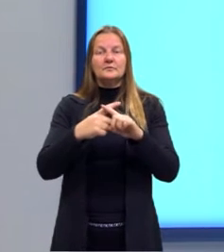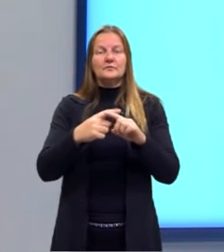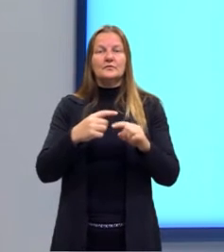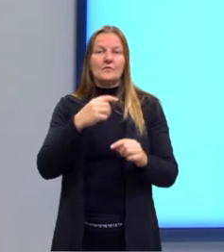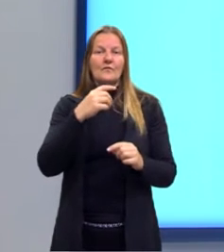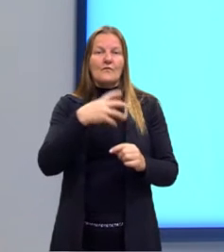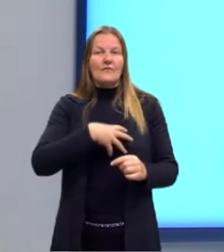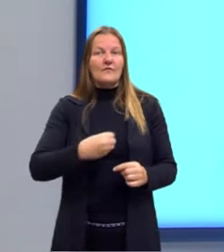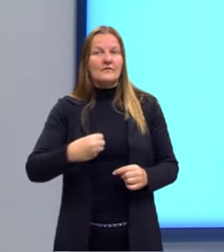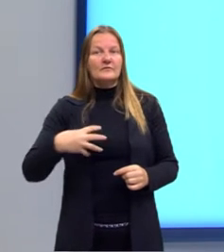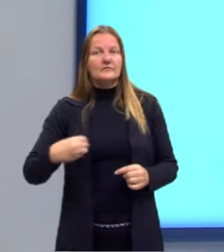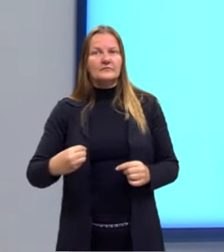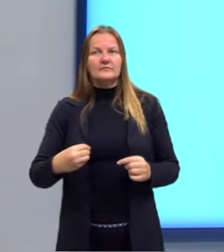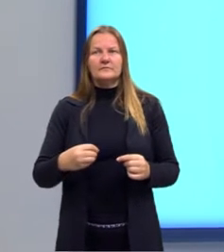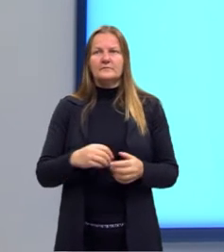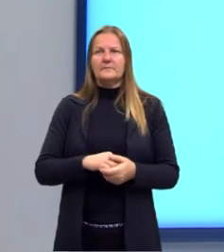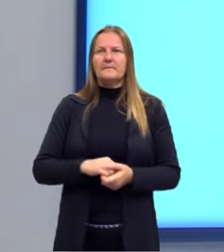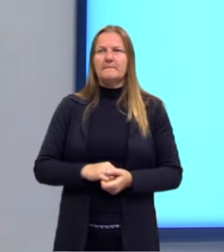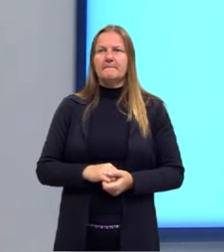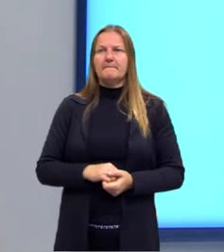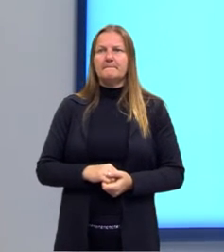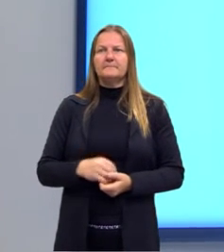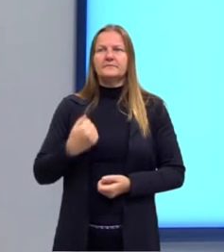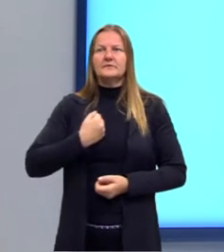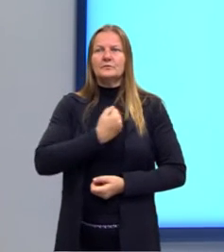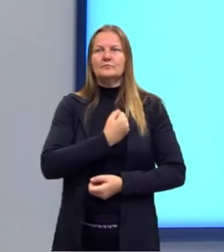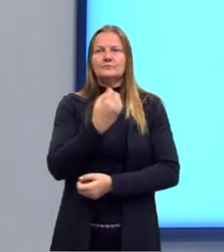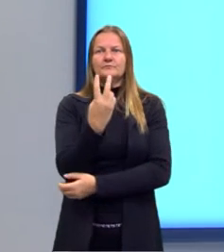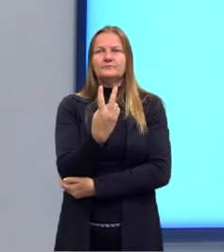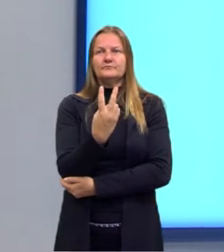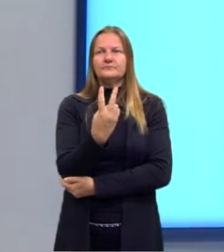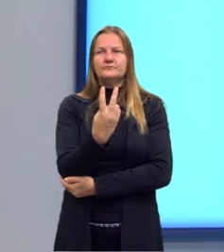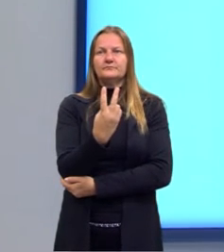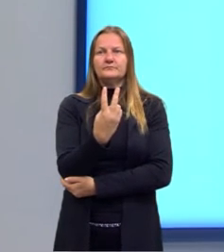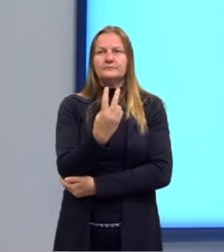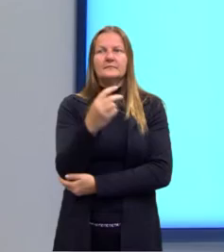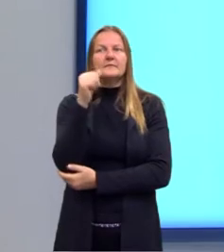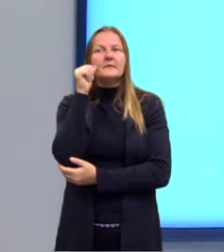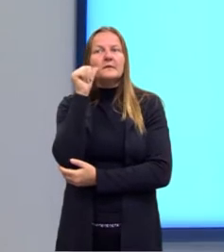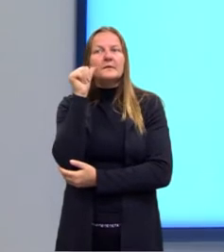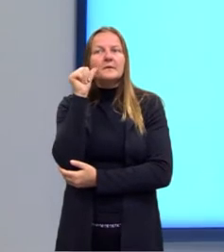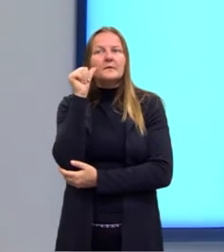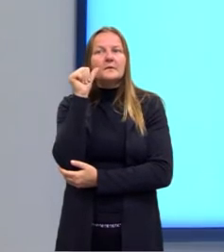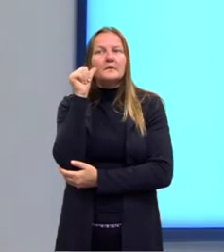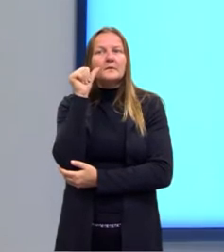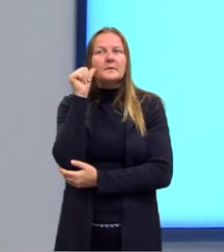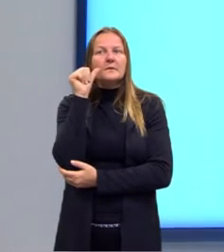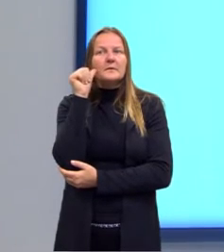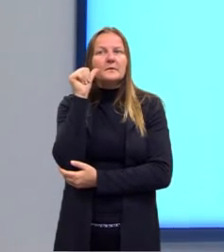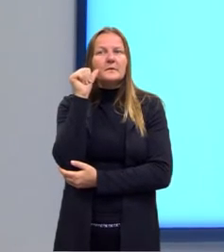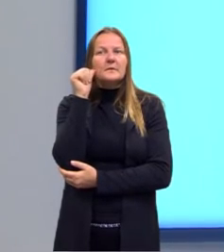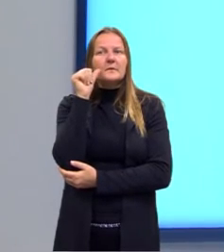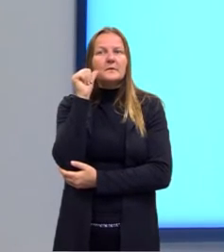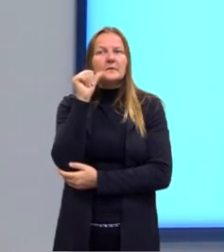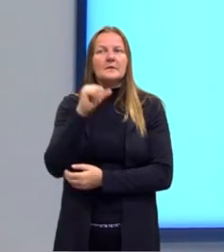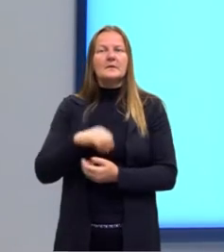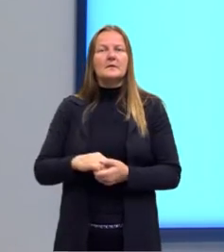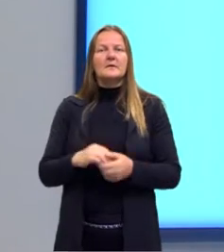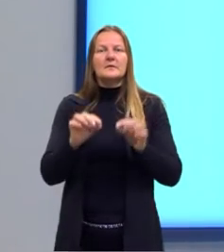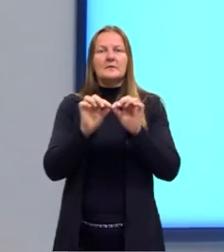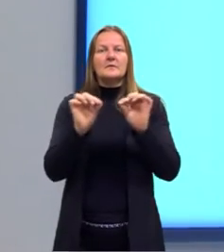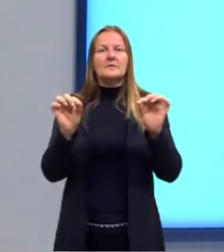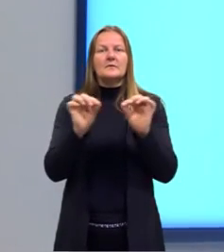então o filho número dois então cruzou com uma mulher aqui ó que tem um lobo da